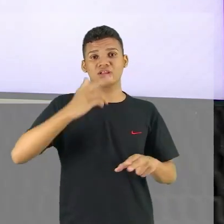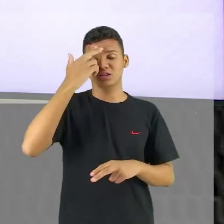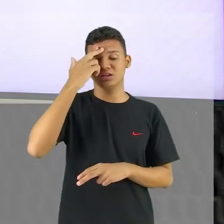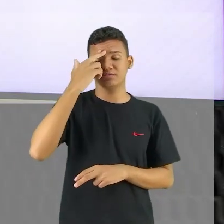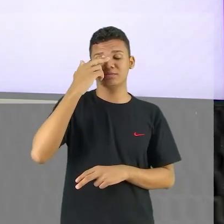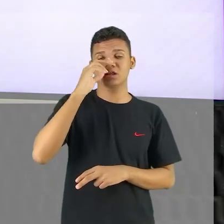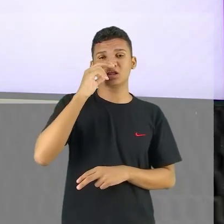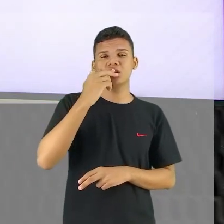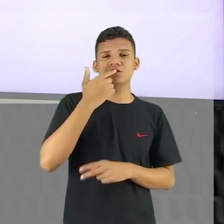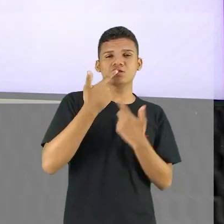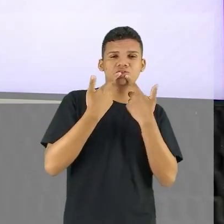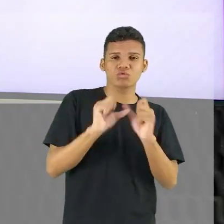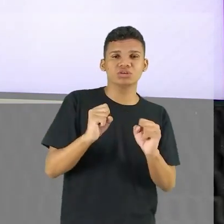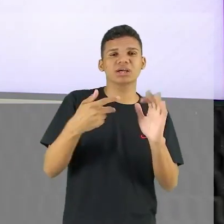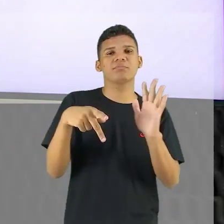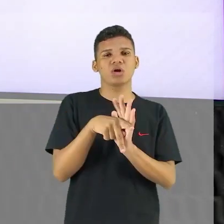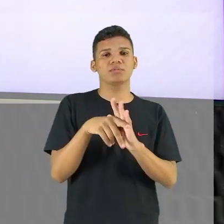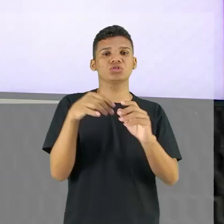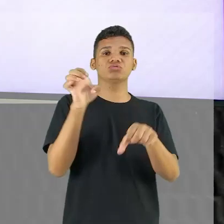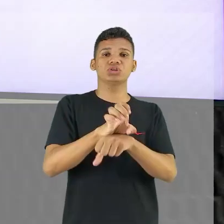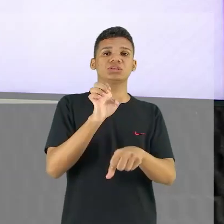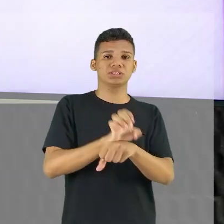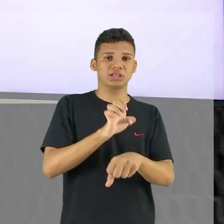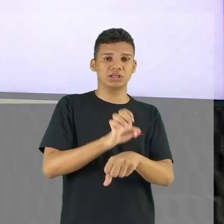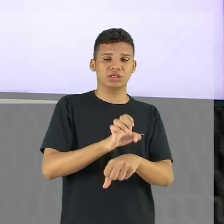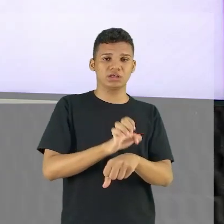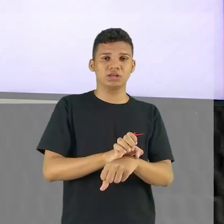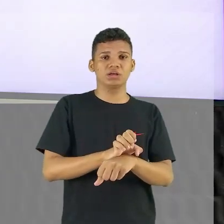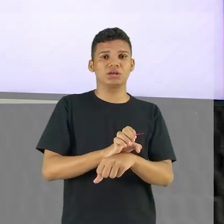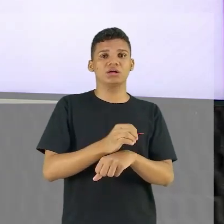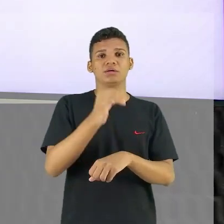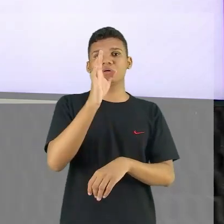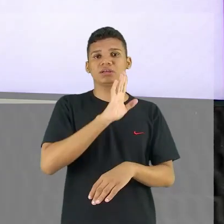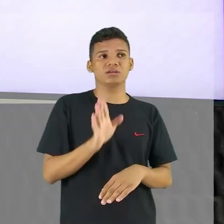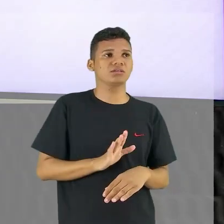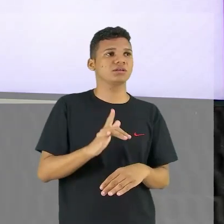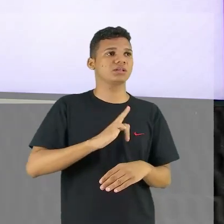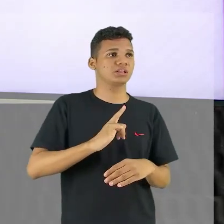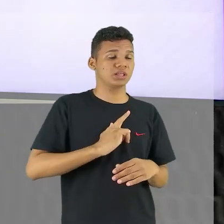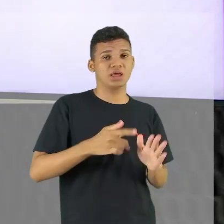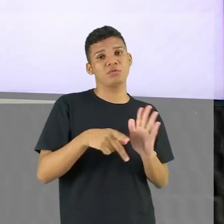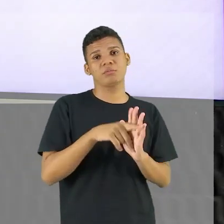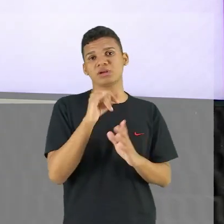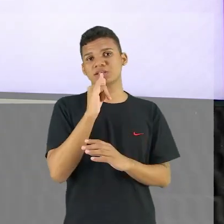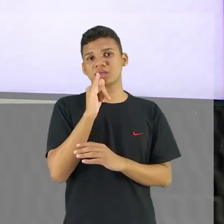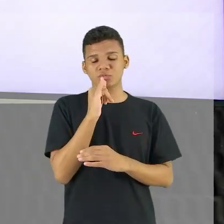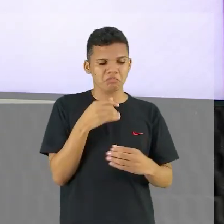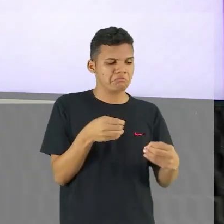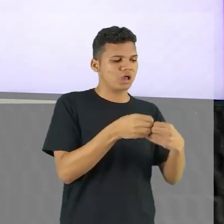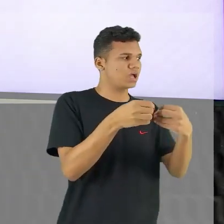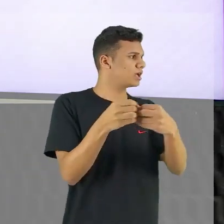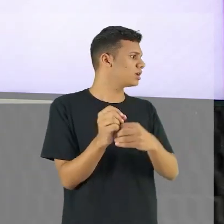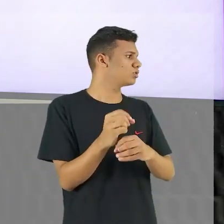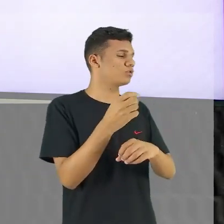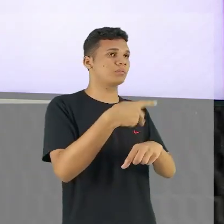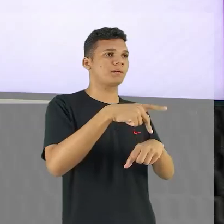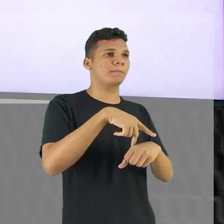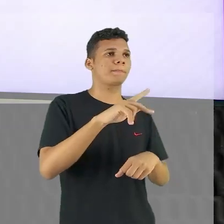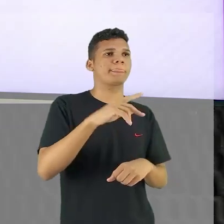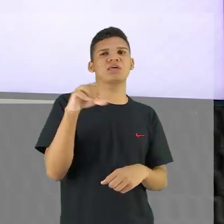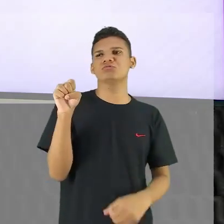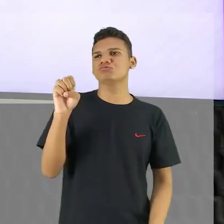nos estados brasileiros que fazem fronteira com países de língua espanhola. Então, se a gente pensar no sul